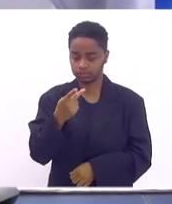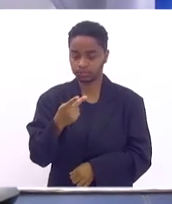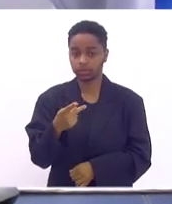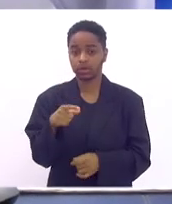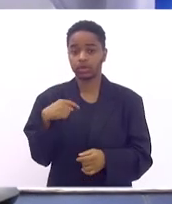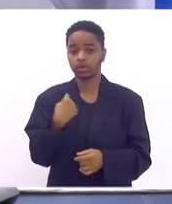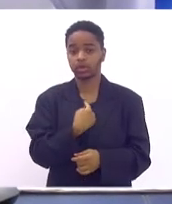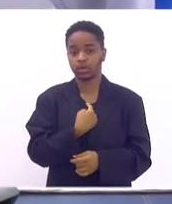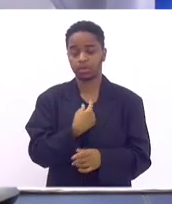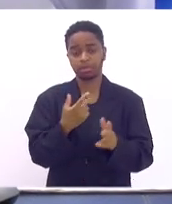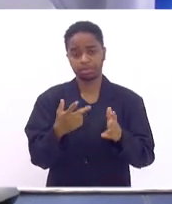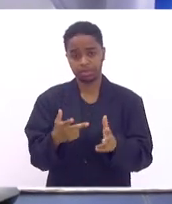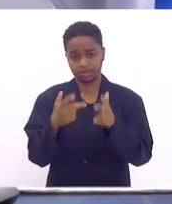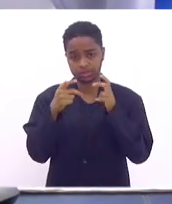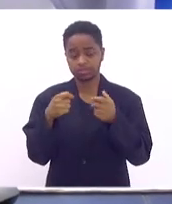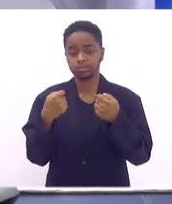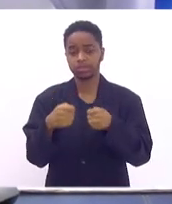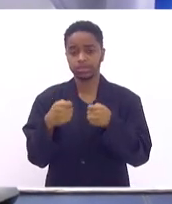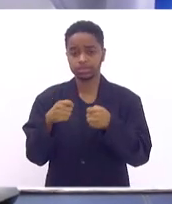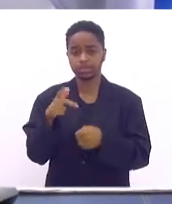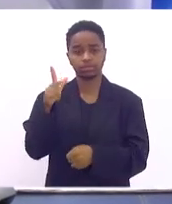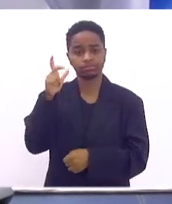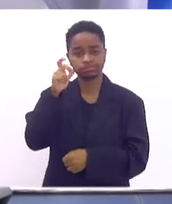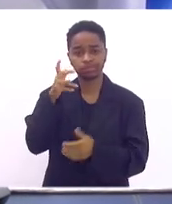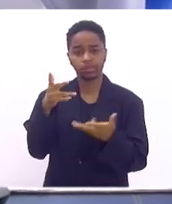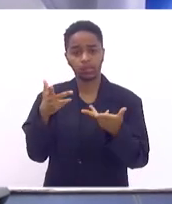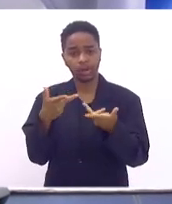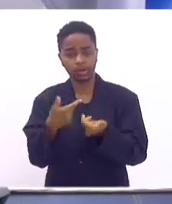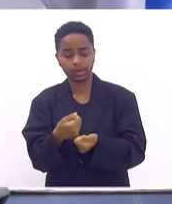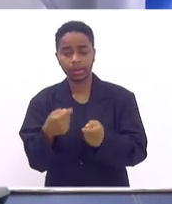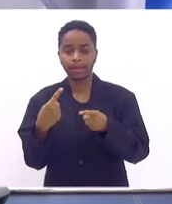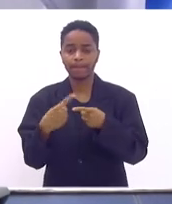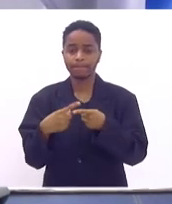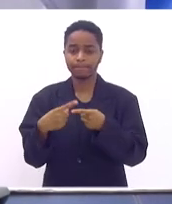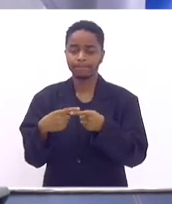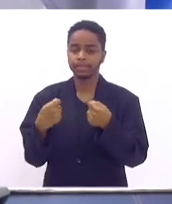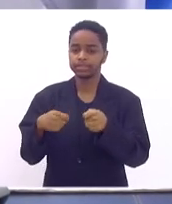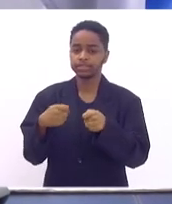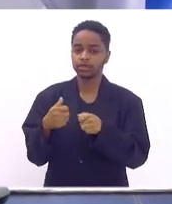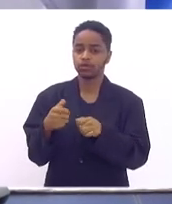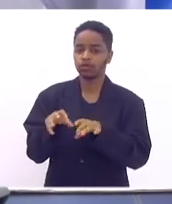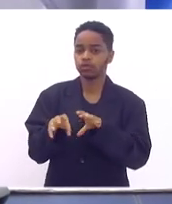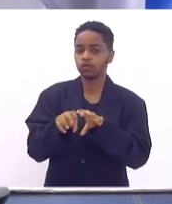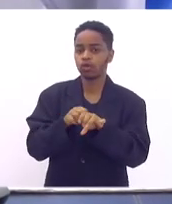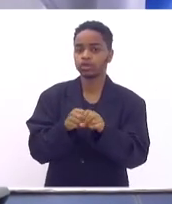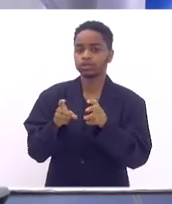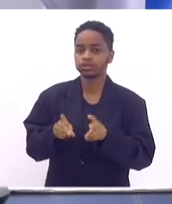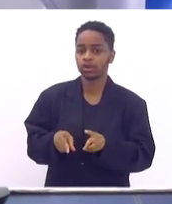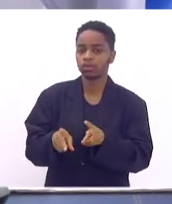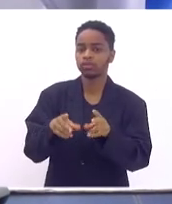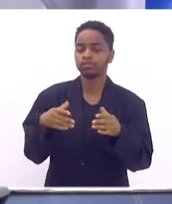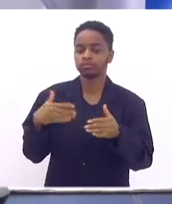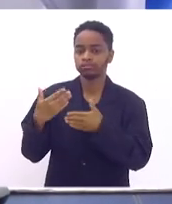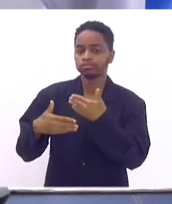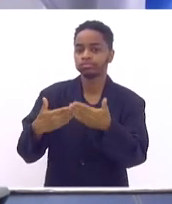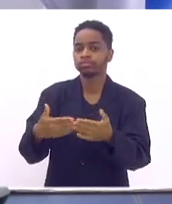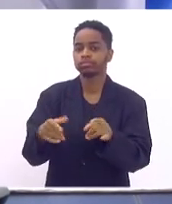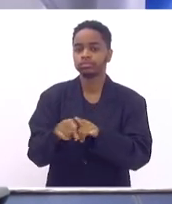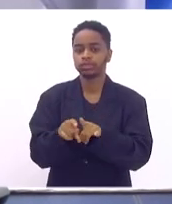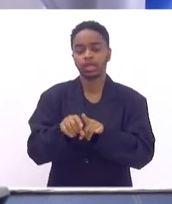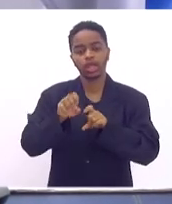falas a gente entendeu que tem que ter uma escuta qualificada, tem que ter uma qualificação dos profissionais de forma permanente, né? Tem que ter uma